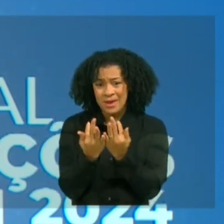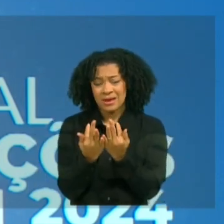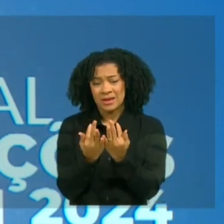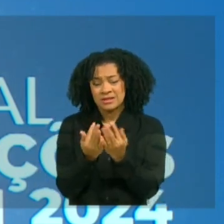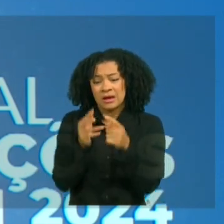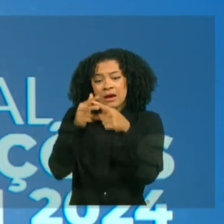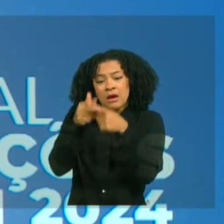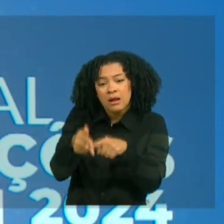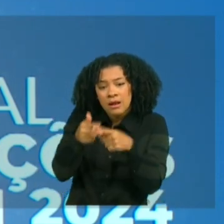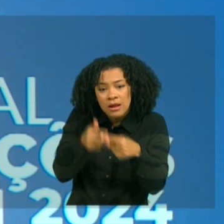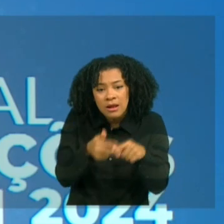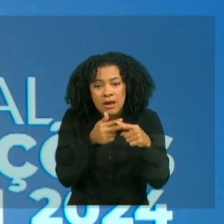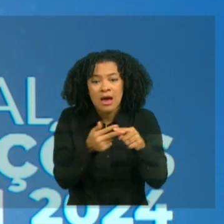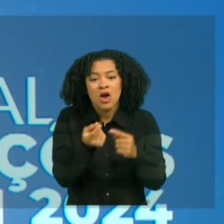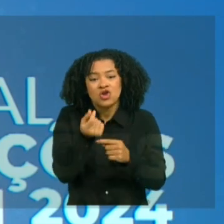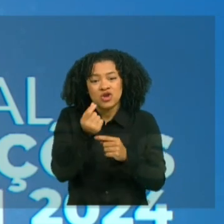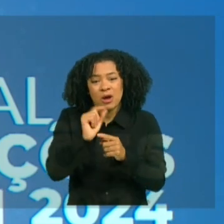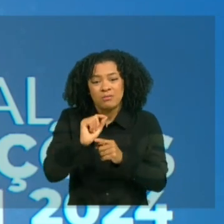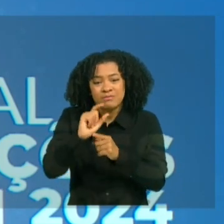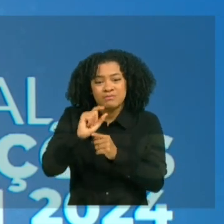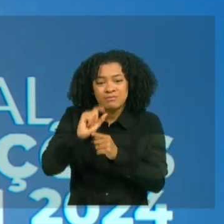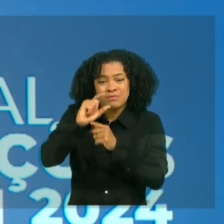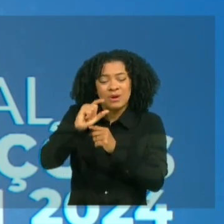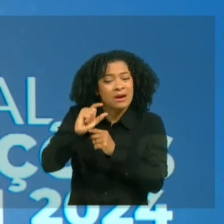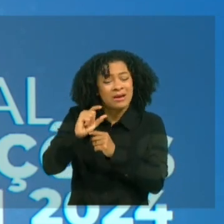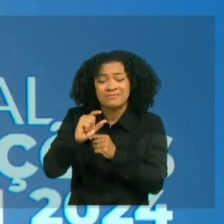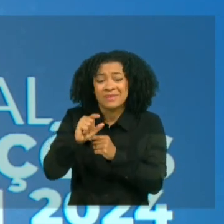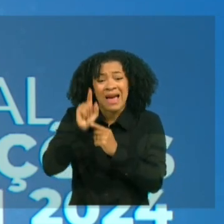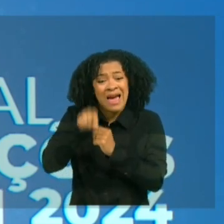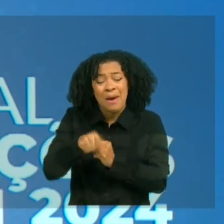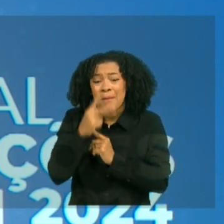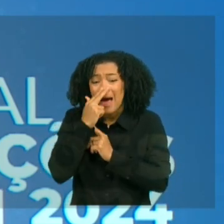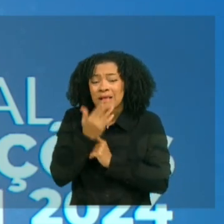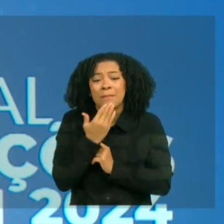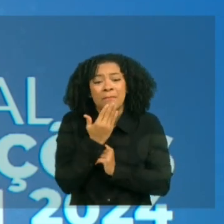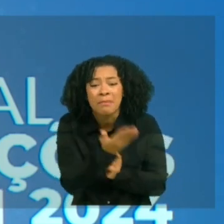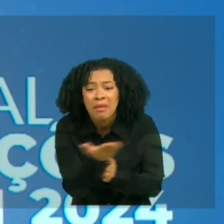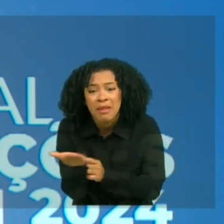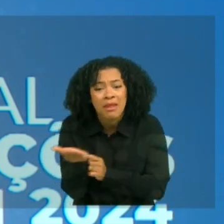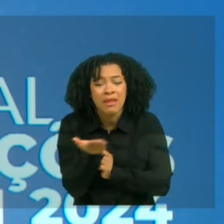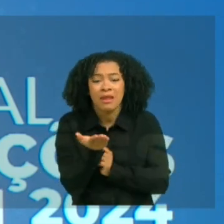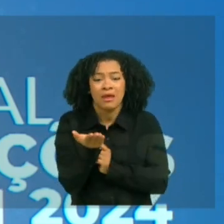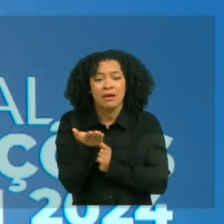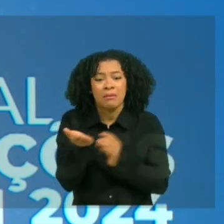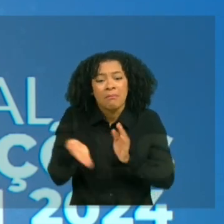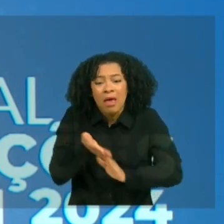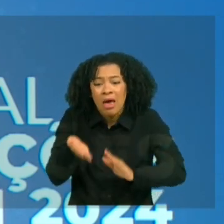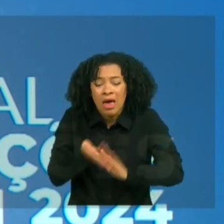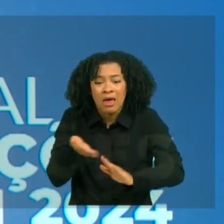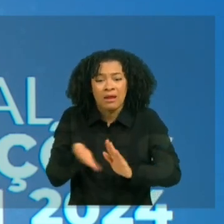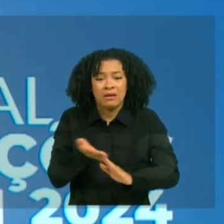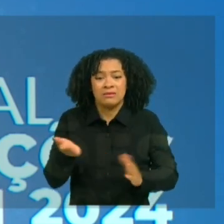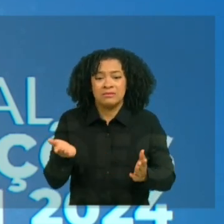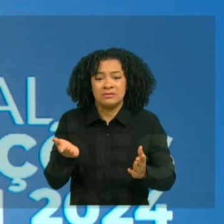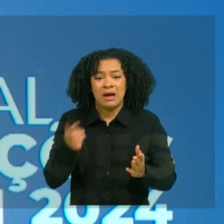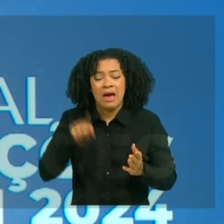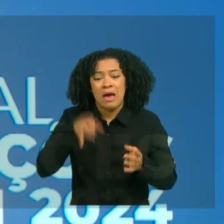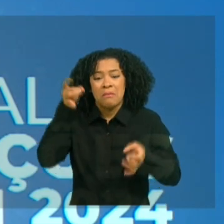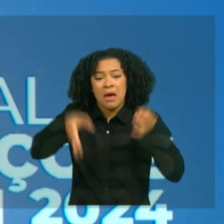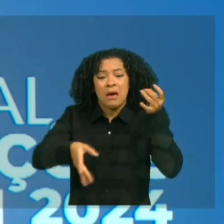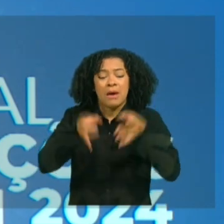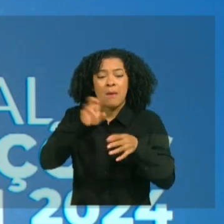ajustamentos que são dados são nada mais do que esmolas né coisas que cai da mesa né da